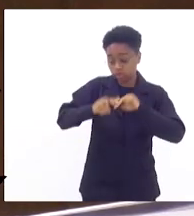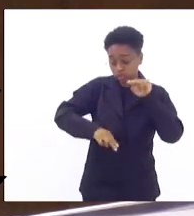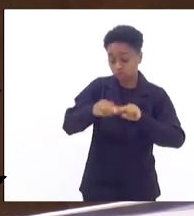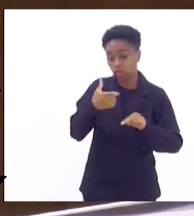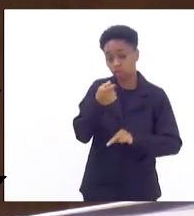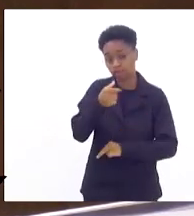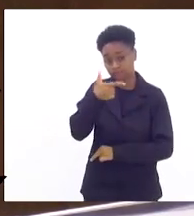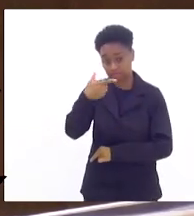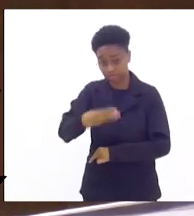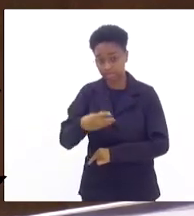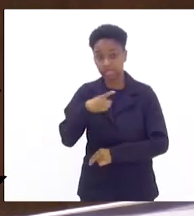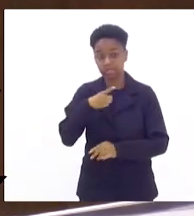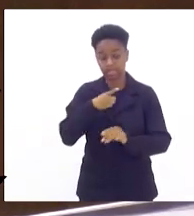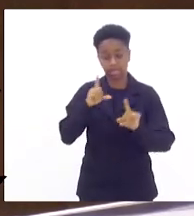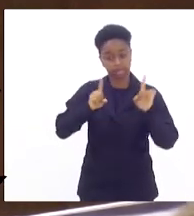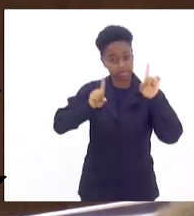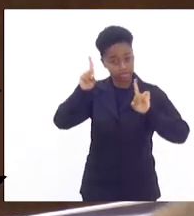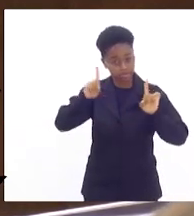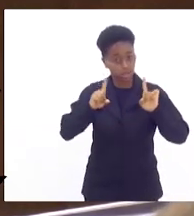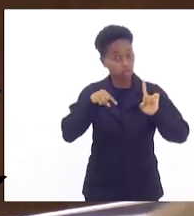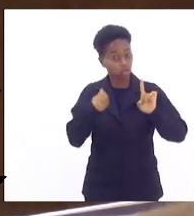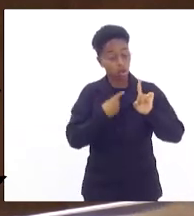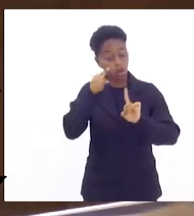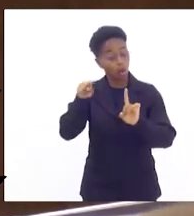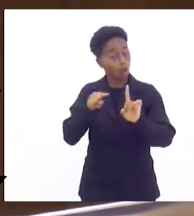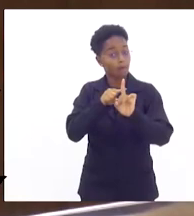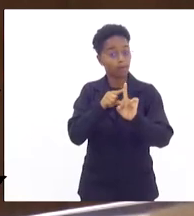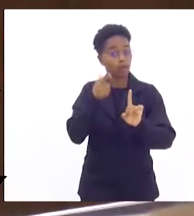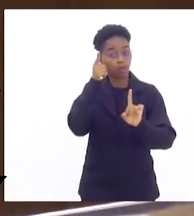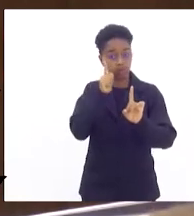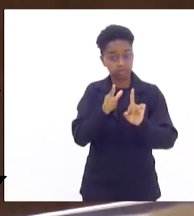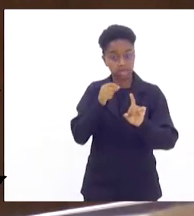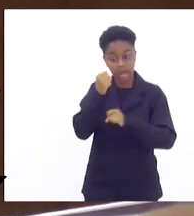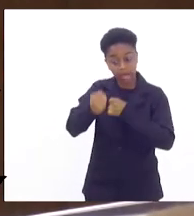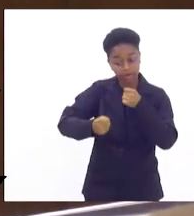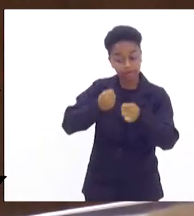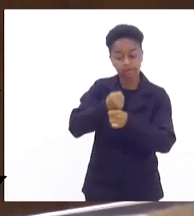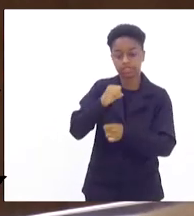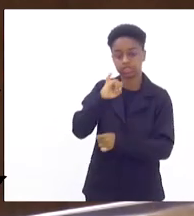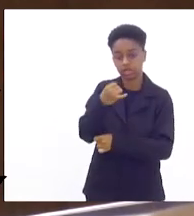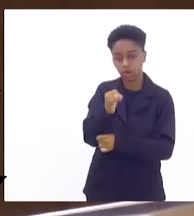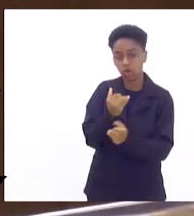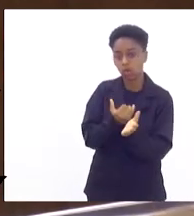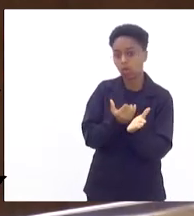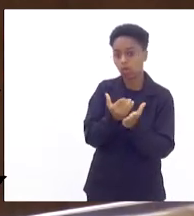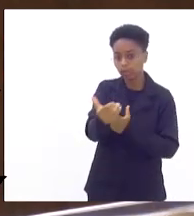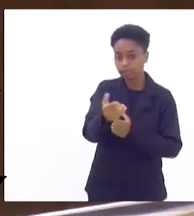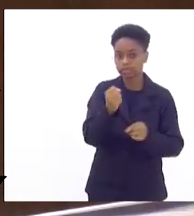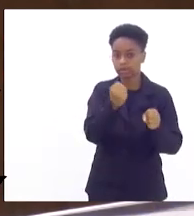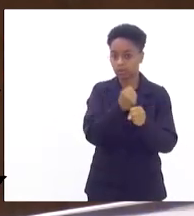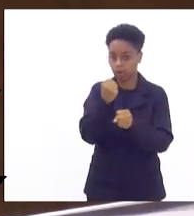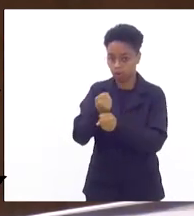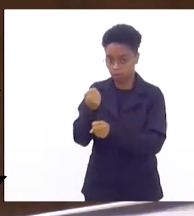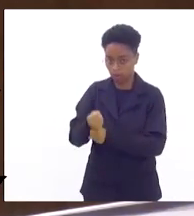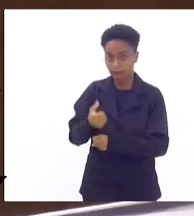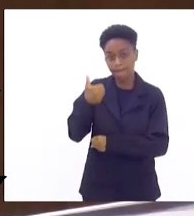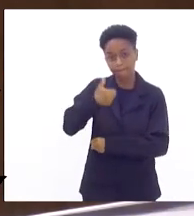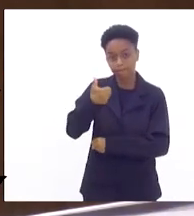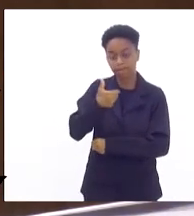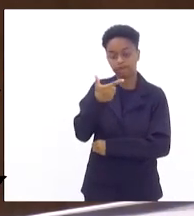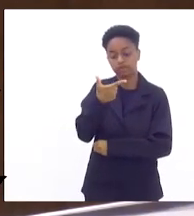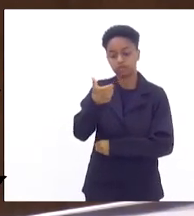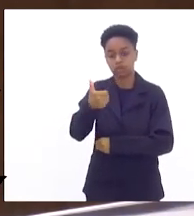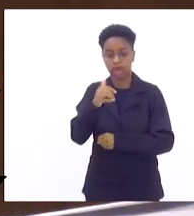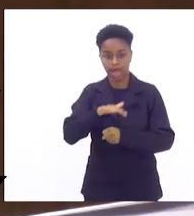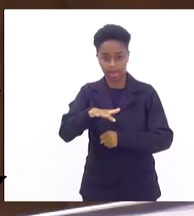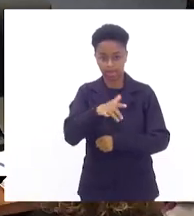licenciamento, a projeção é que a gente consiga, no primeiro semestre de 2024, iniciar essas primeiras obras das primeiras 21 áreas.